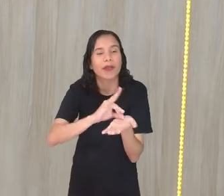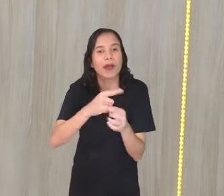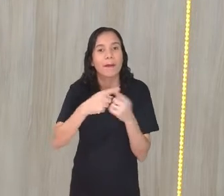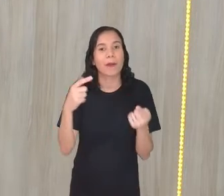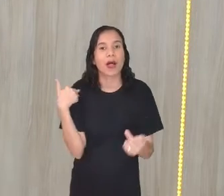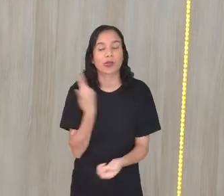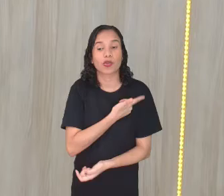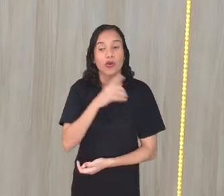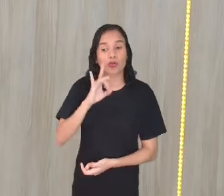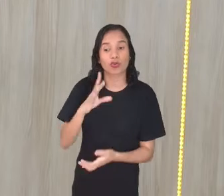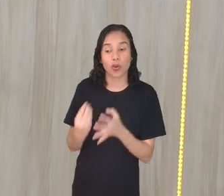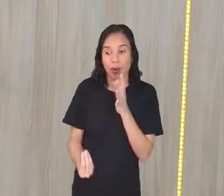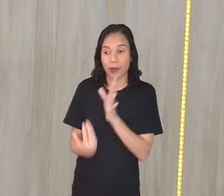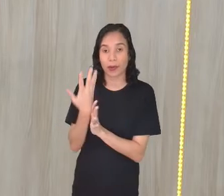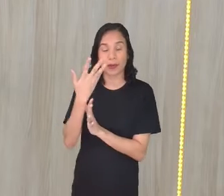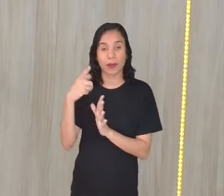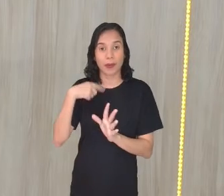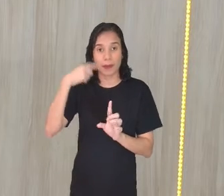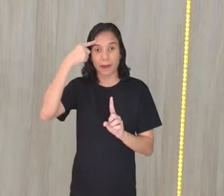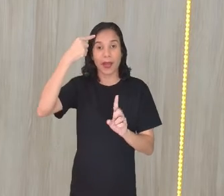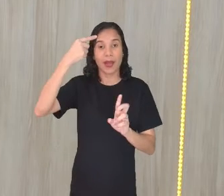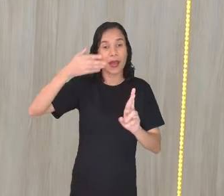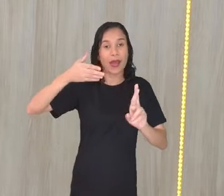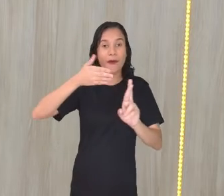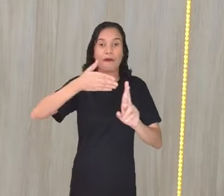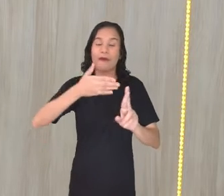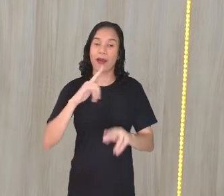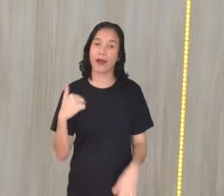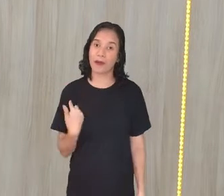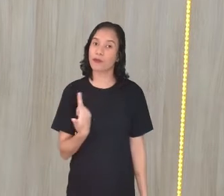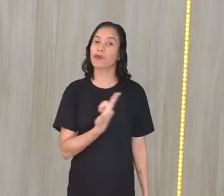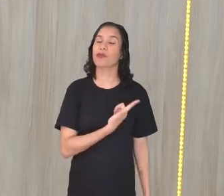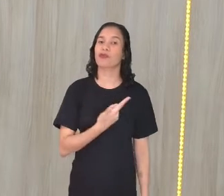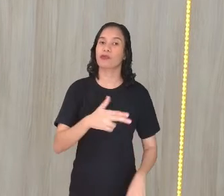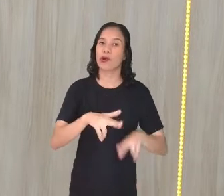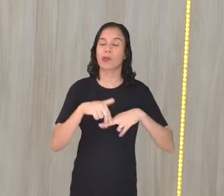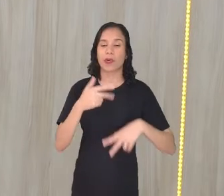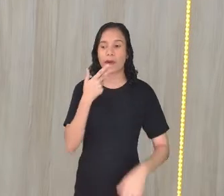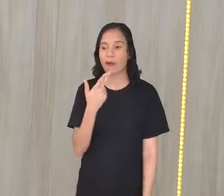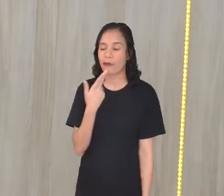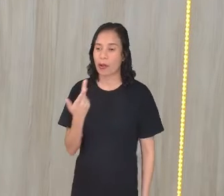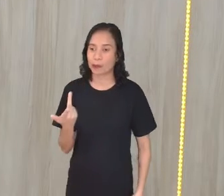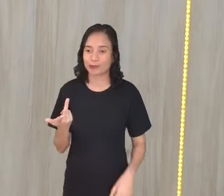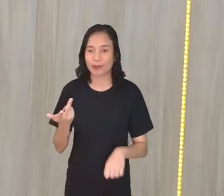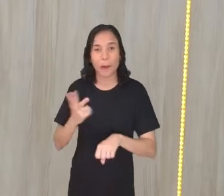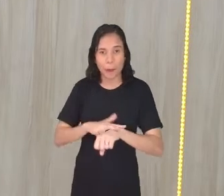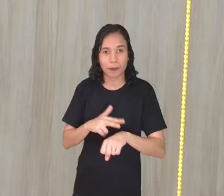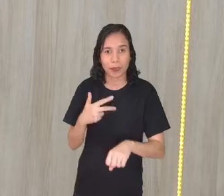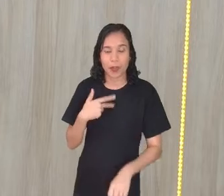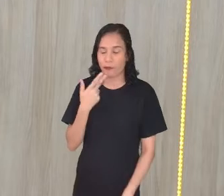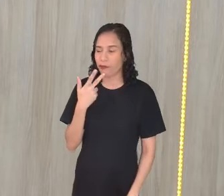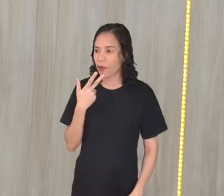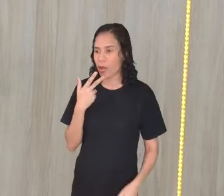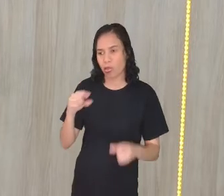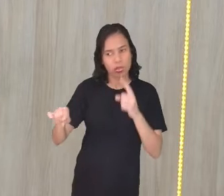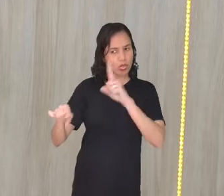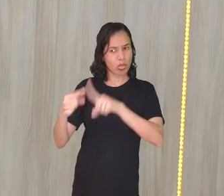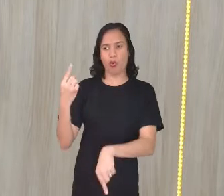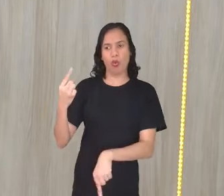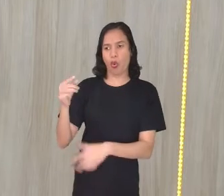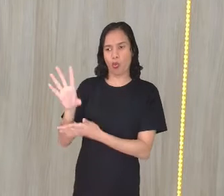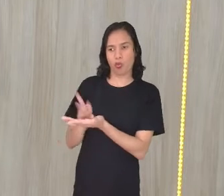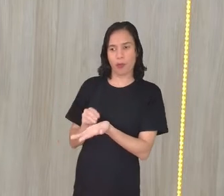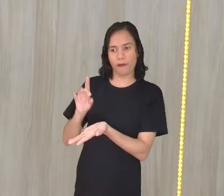consegue criar a partir das referências que a gente tem. Com certeza. Né? Então, ao mesmo tempo em que eu nego essa total imitação da realidade,